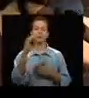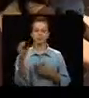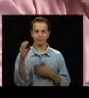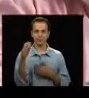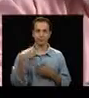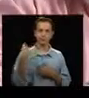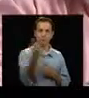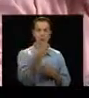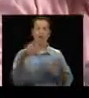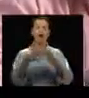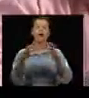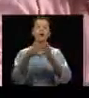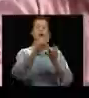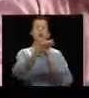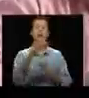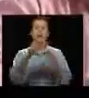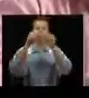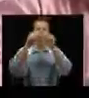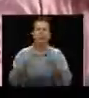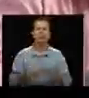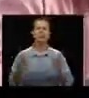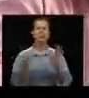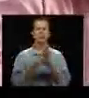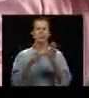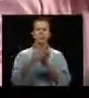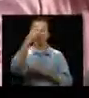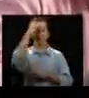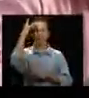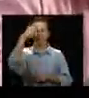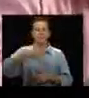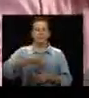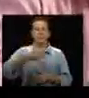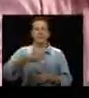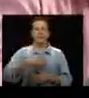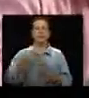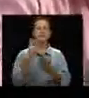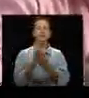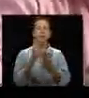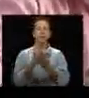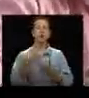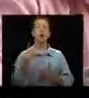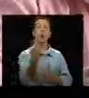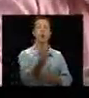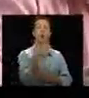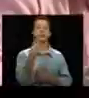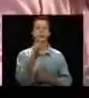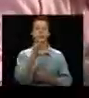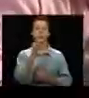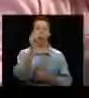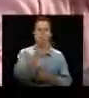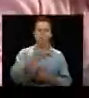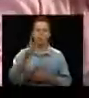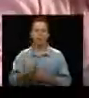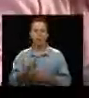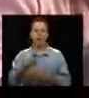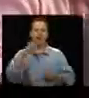de alfabetização. Porque na classe de alfabetização permanece aquele sentimento de A sobre B, ou seja,